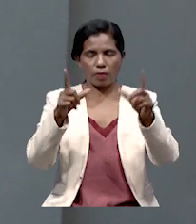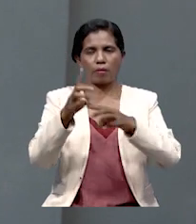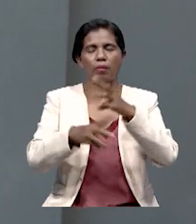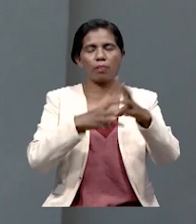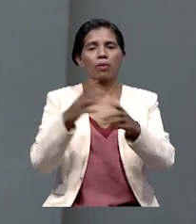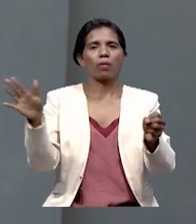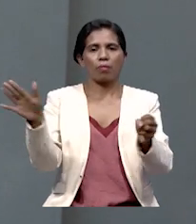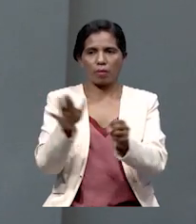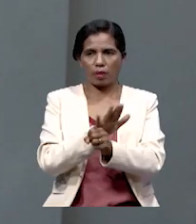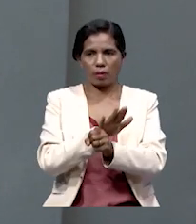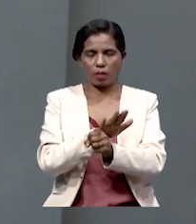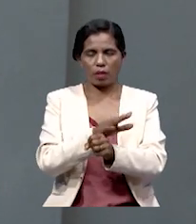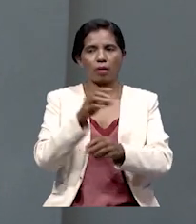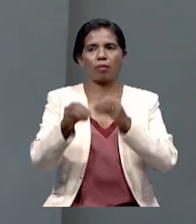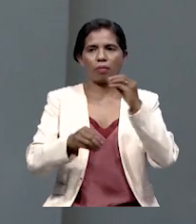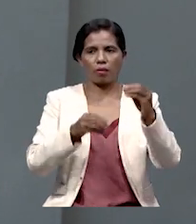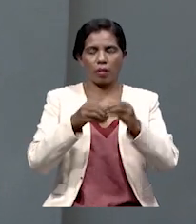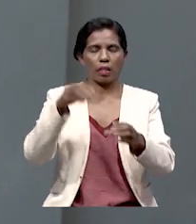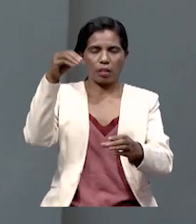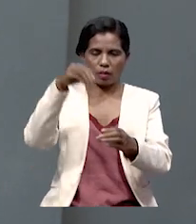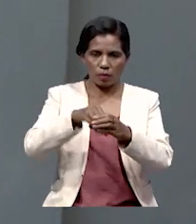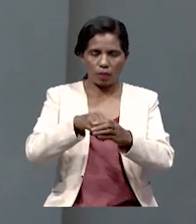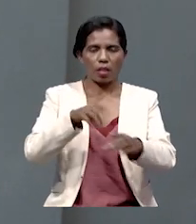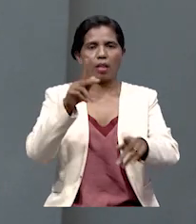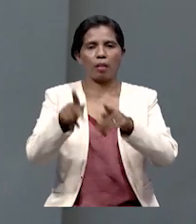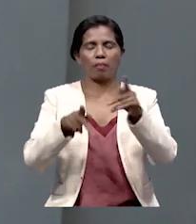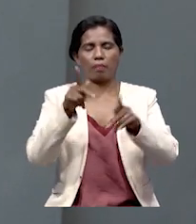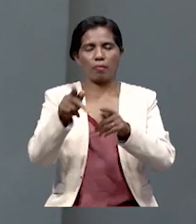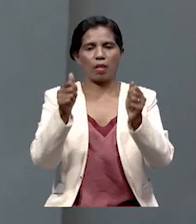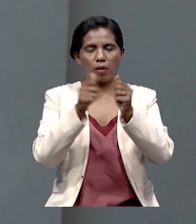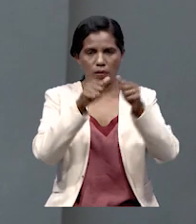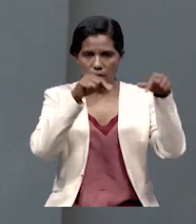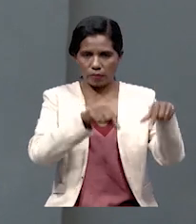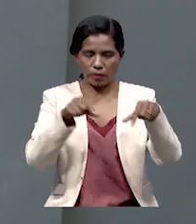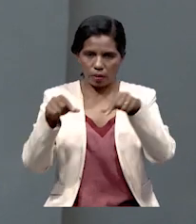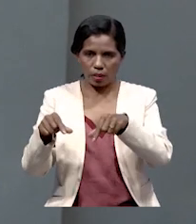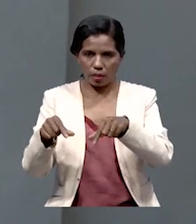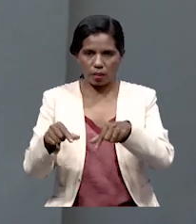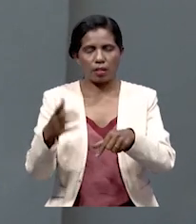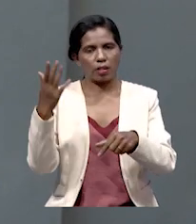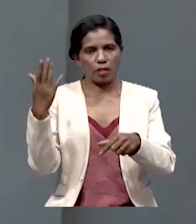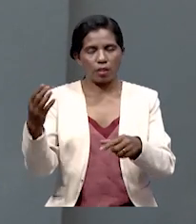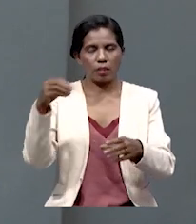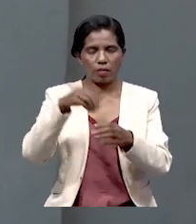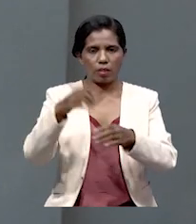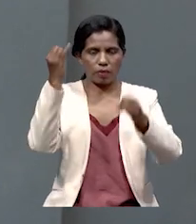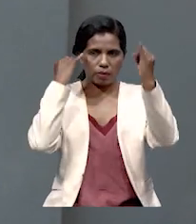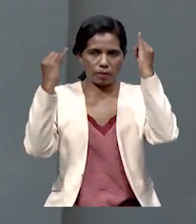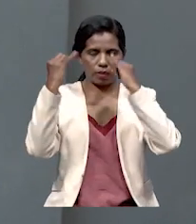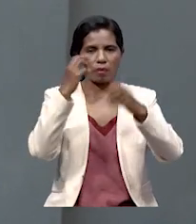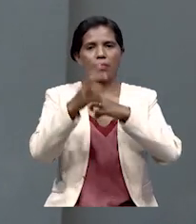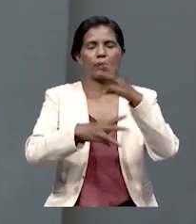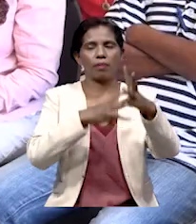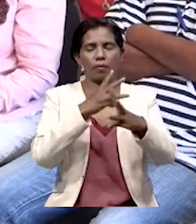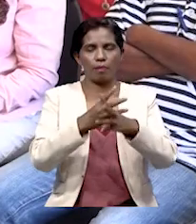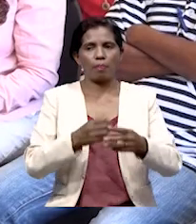kompletu. Signifika inklui maluk sira portador deficiensia iha ninia a informação do mundo.